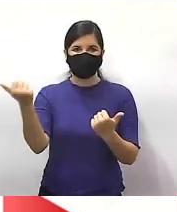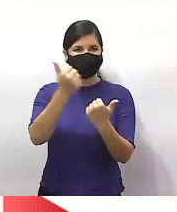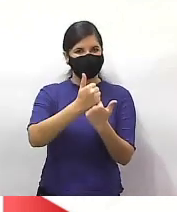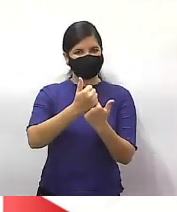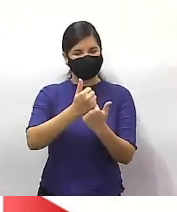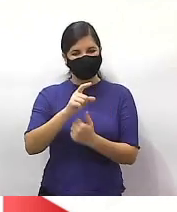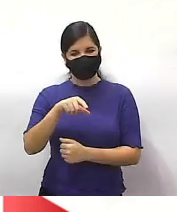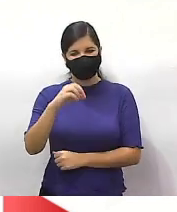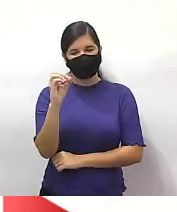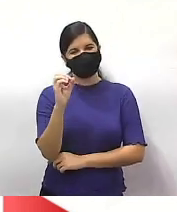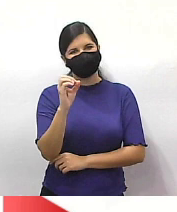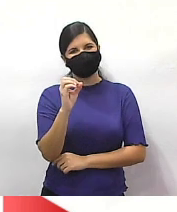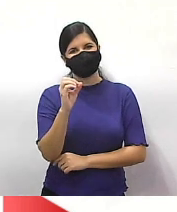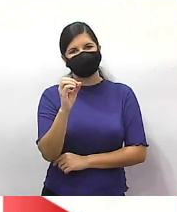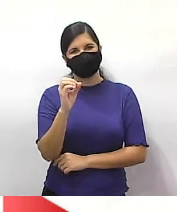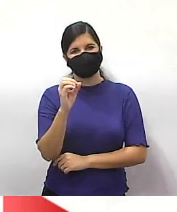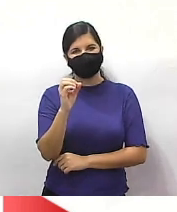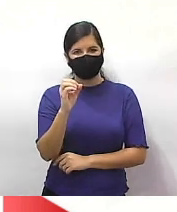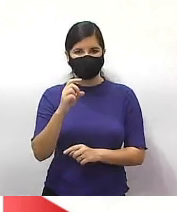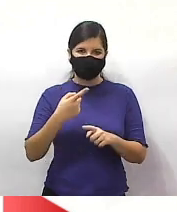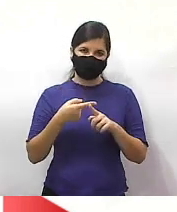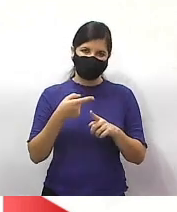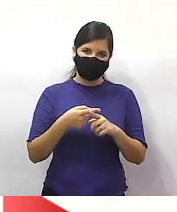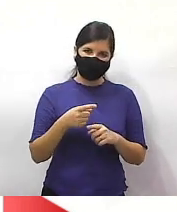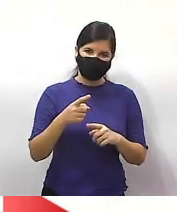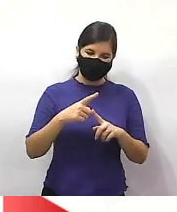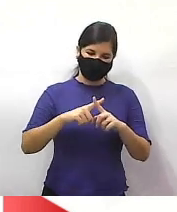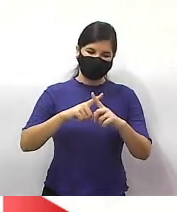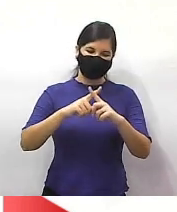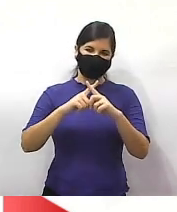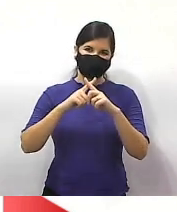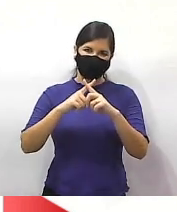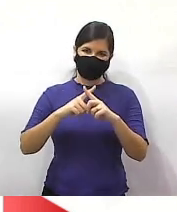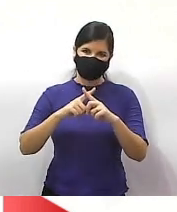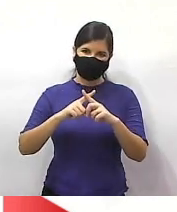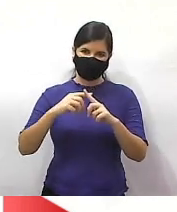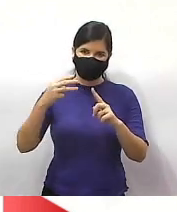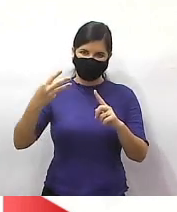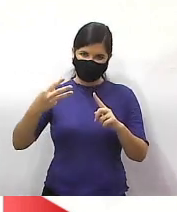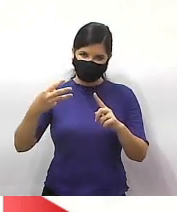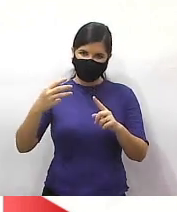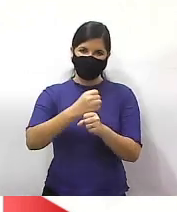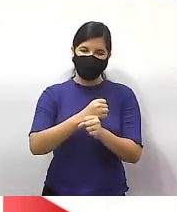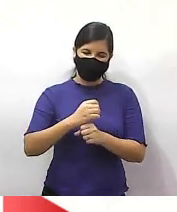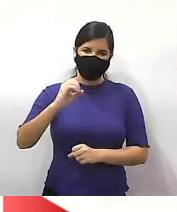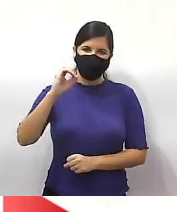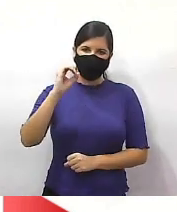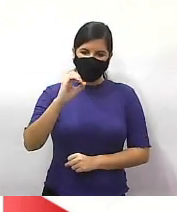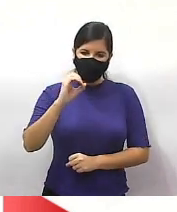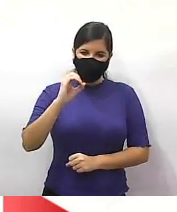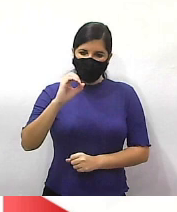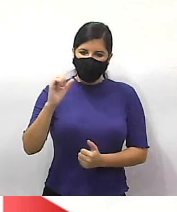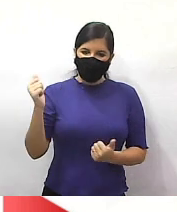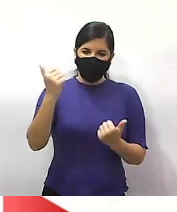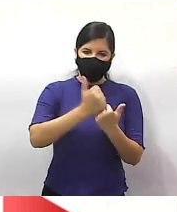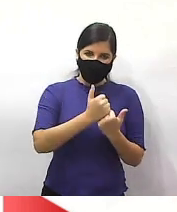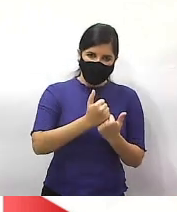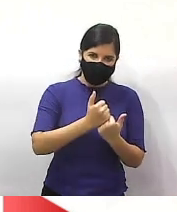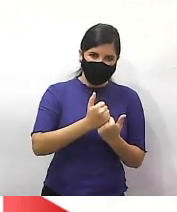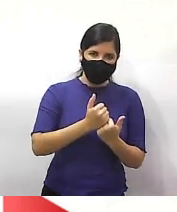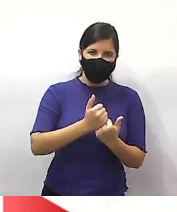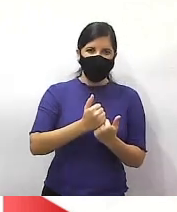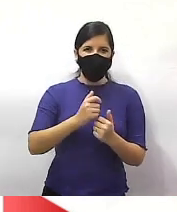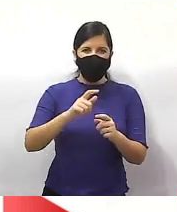o x é o 0. Lembra que o múltiplo é de 3? Então o 0, se eu botar no lugar do x o 0,